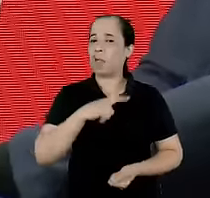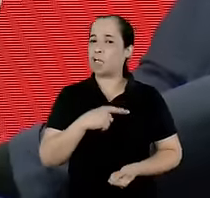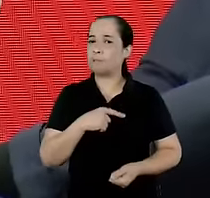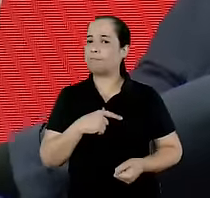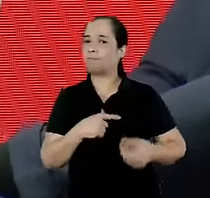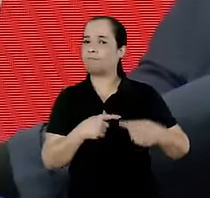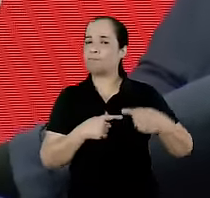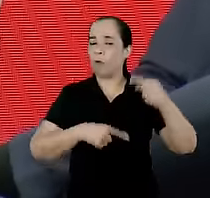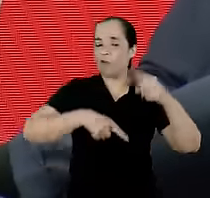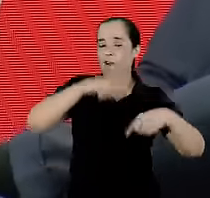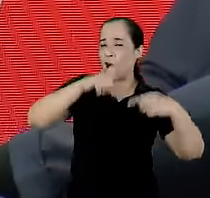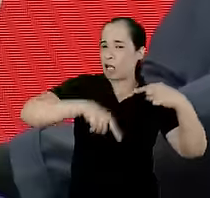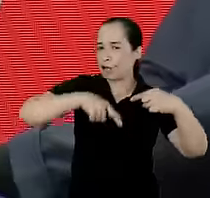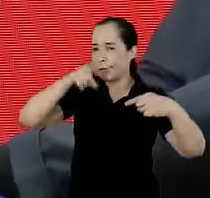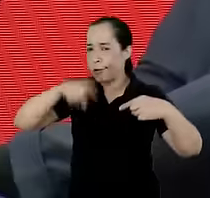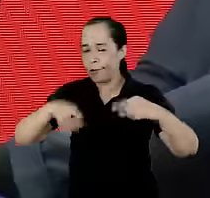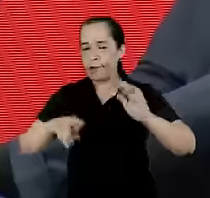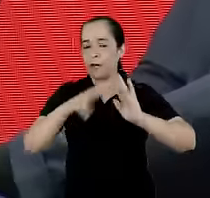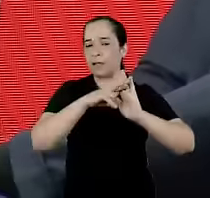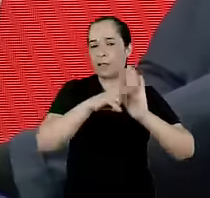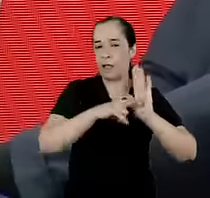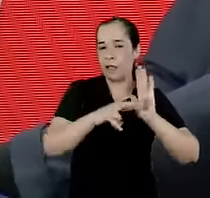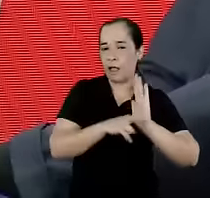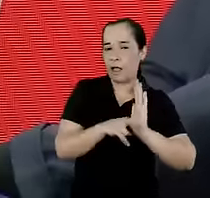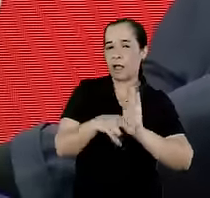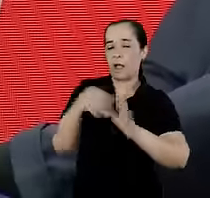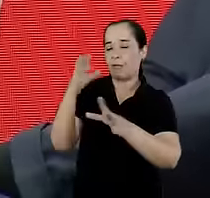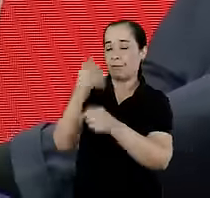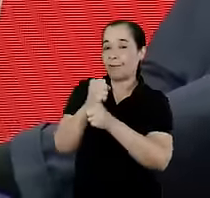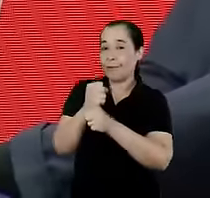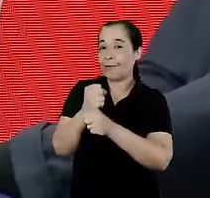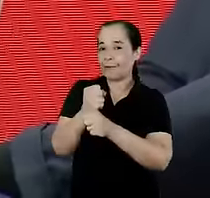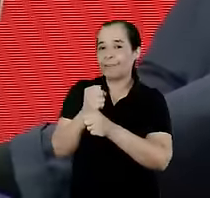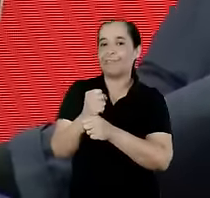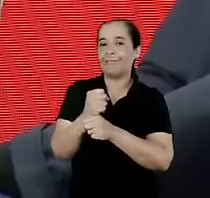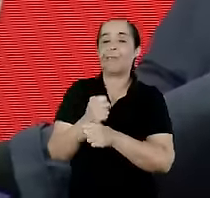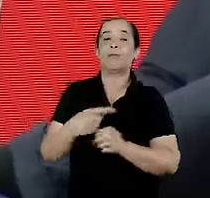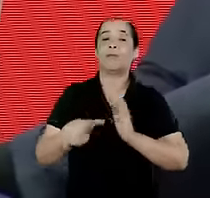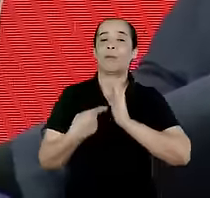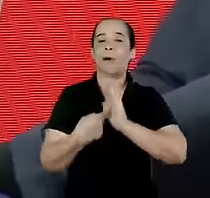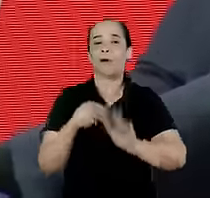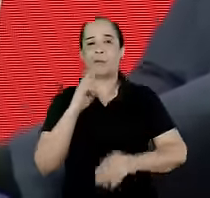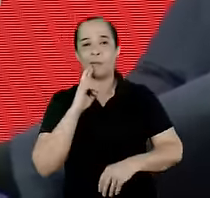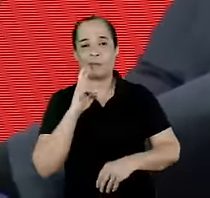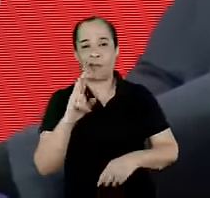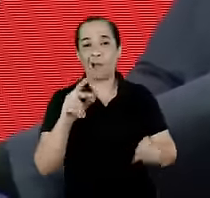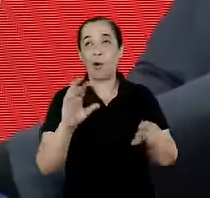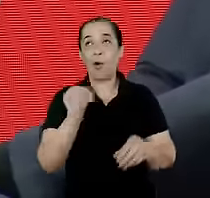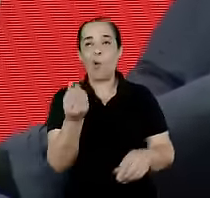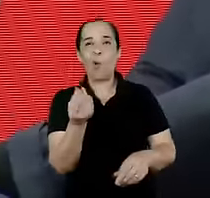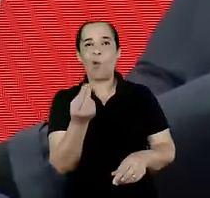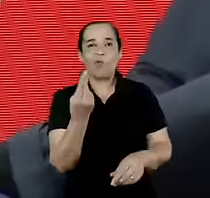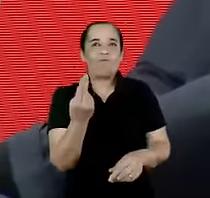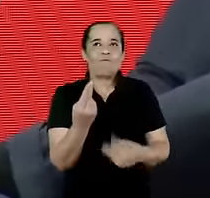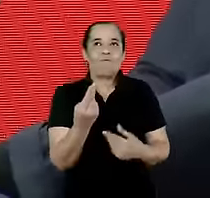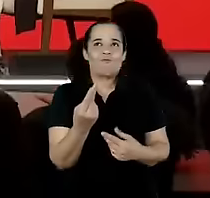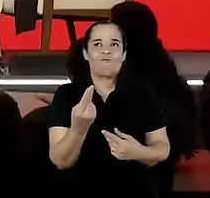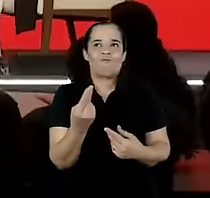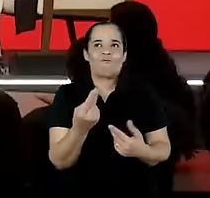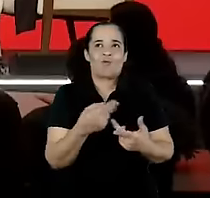regulatórias e contábeis que levam a esse resultado ou levam a ele numa medida muito maior do que seria natural